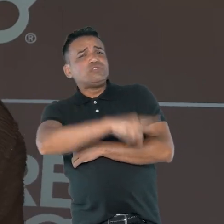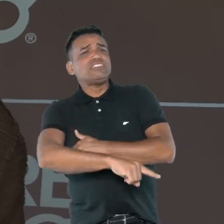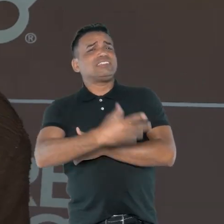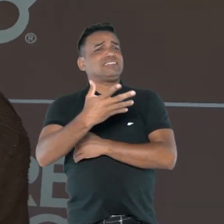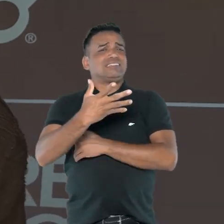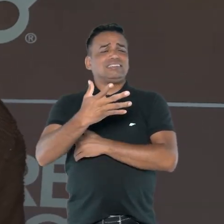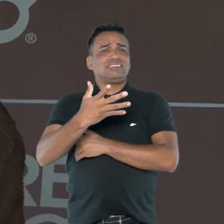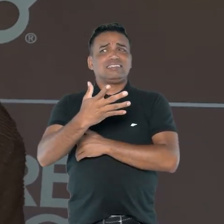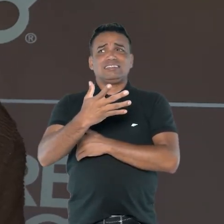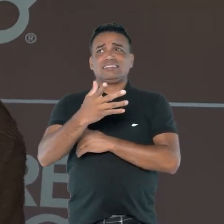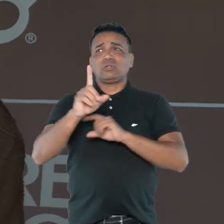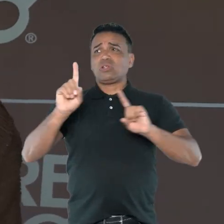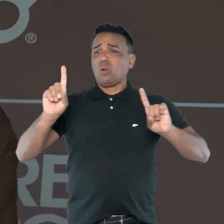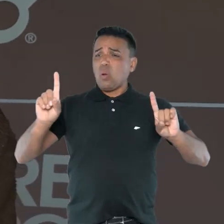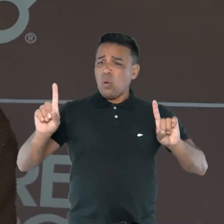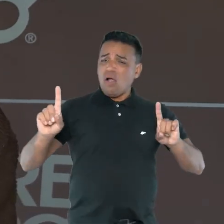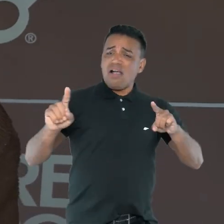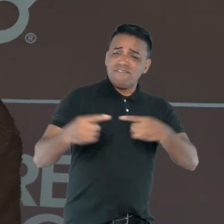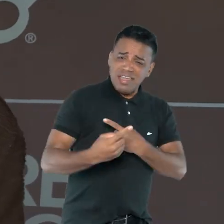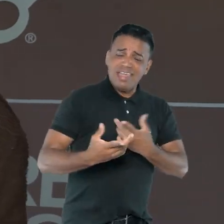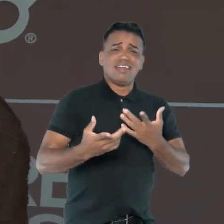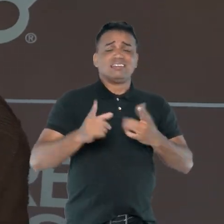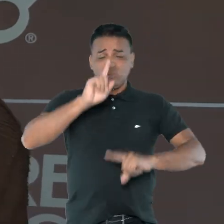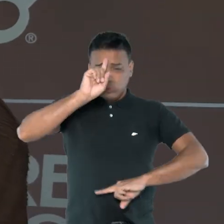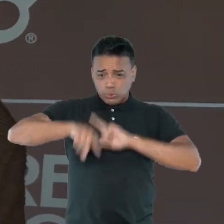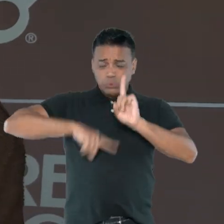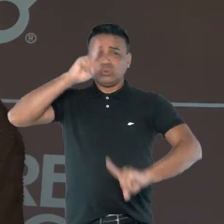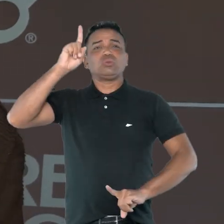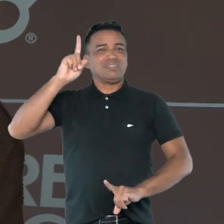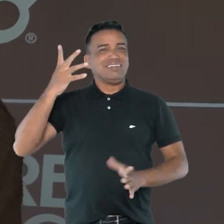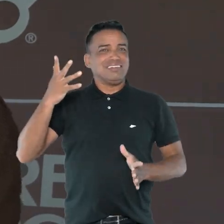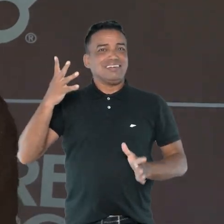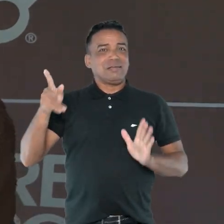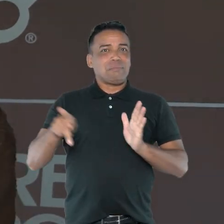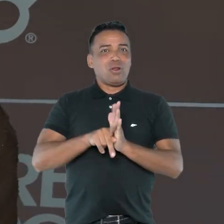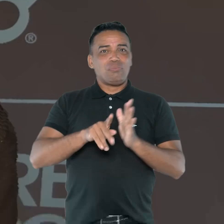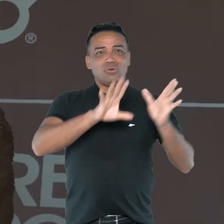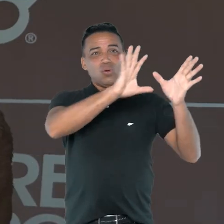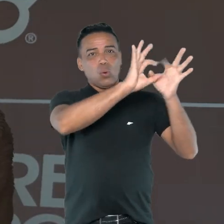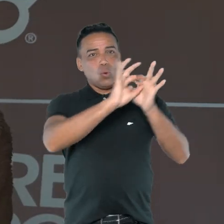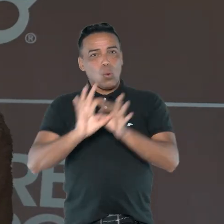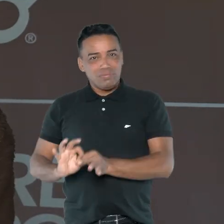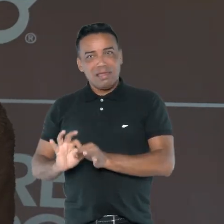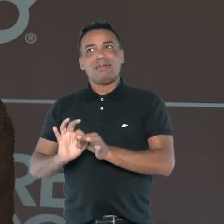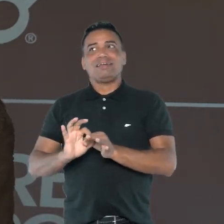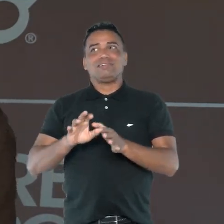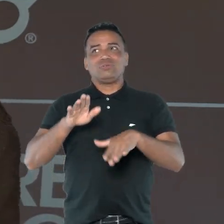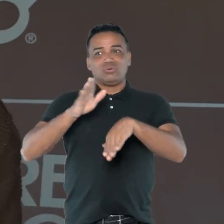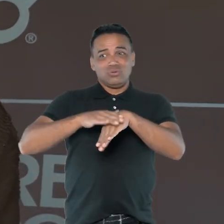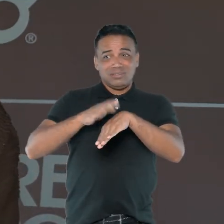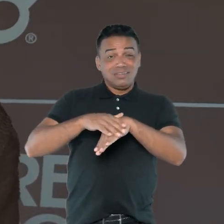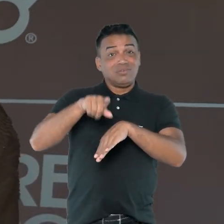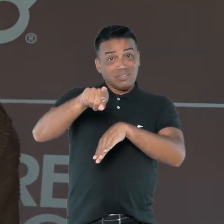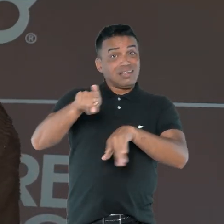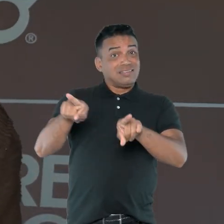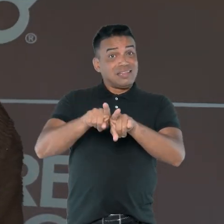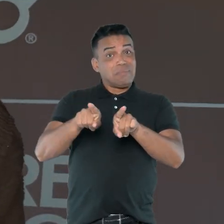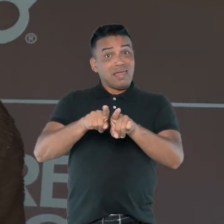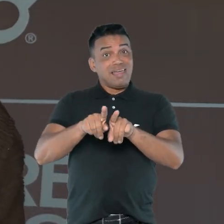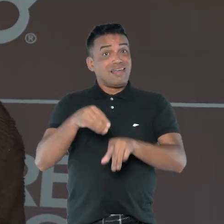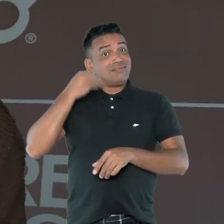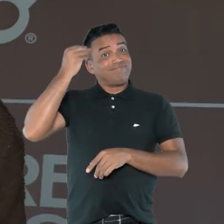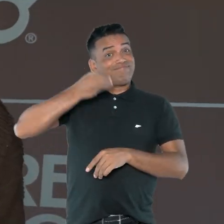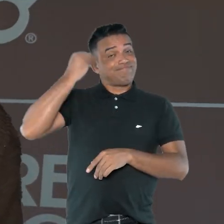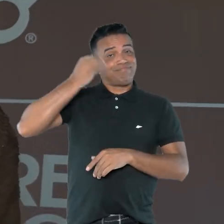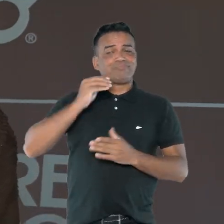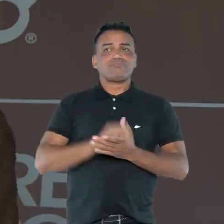ir ao avesso desse modo, né, nesse contexto em que você, né, também estava vivendo.